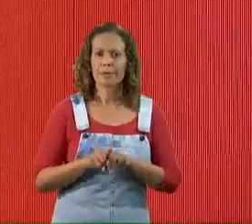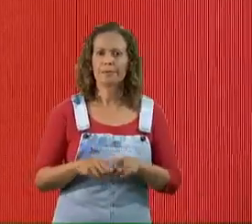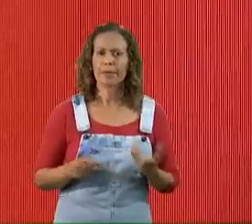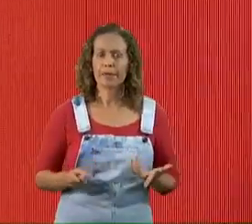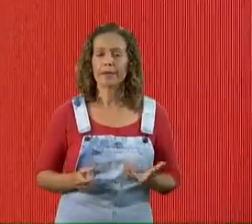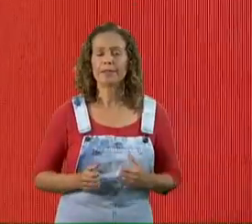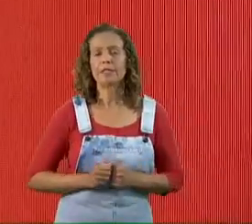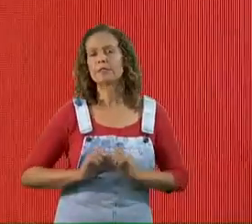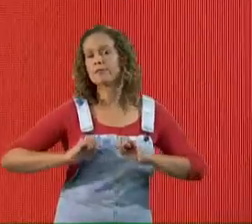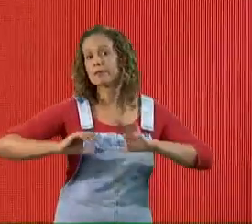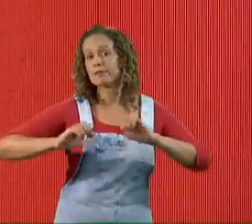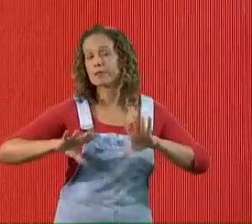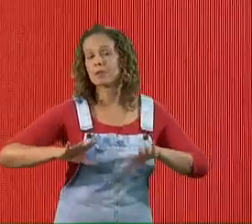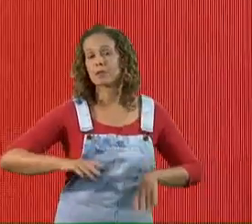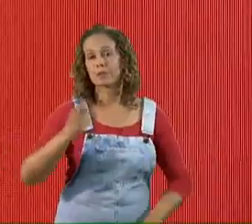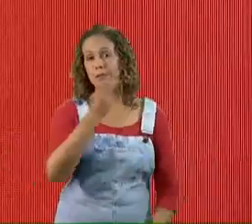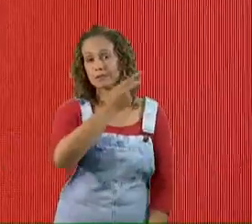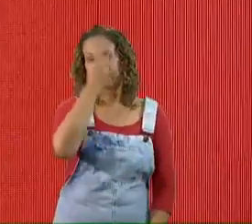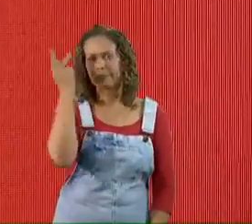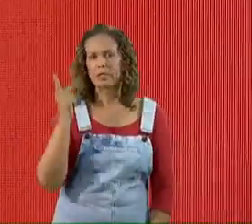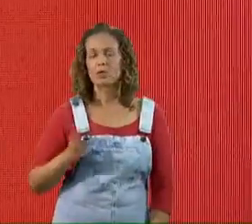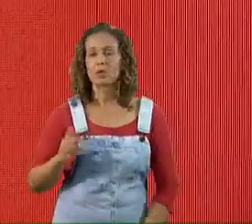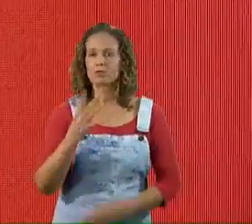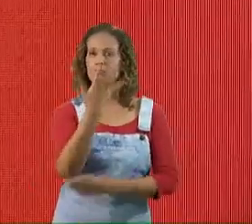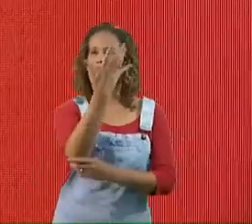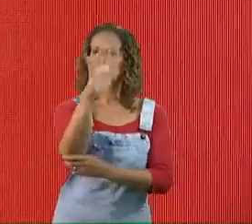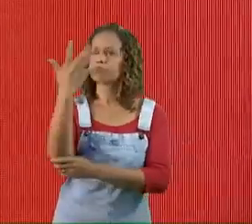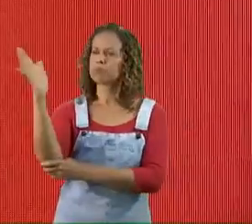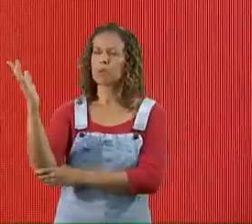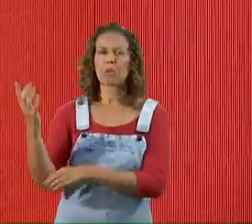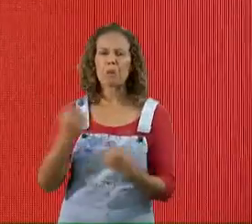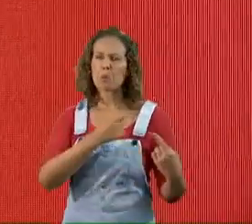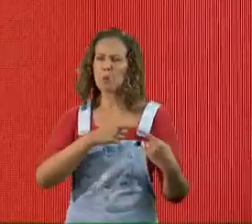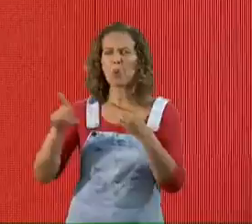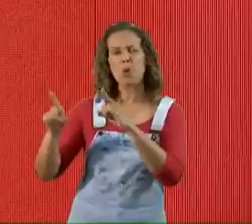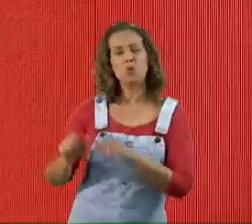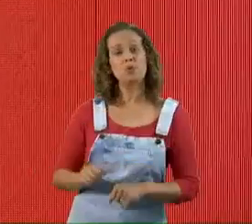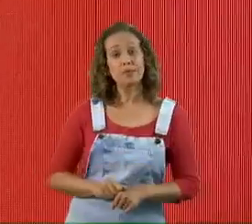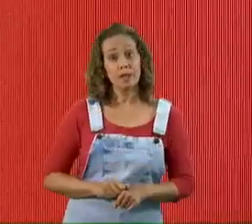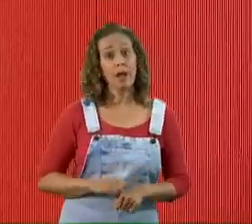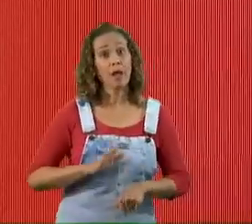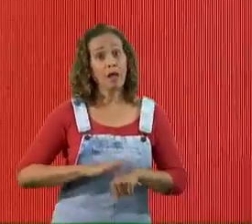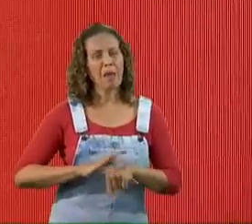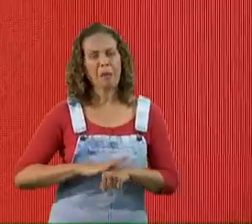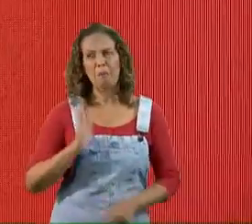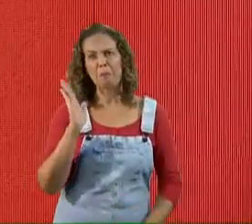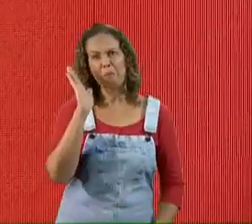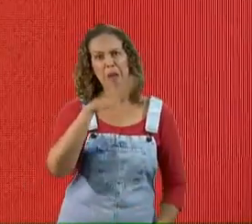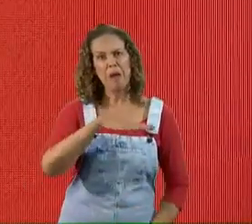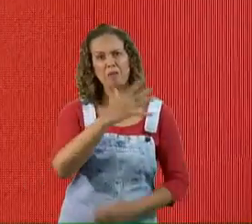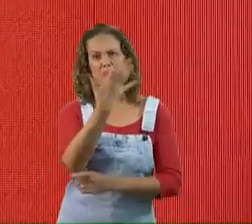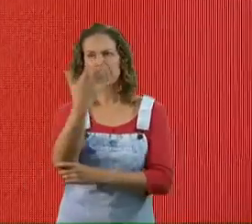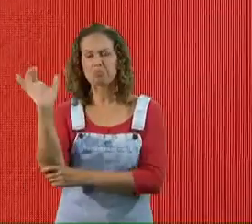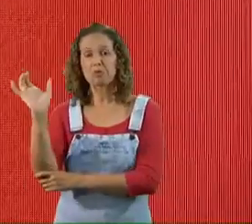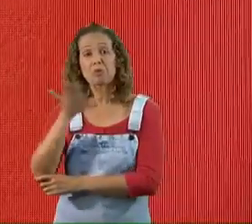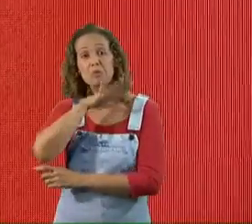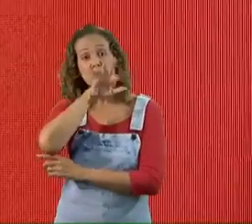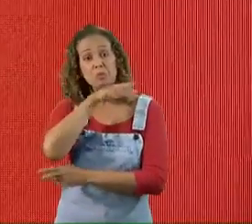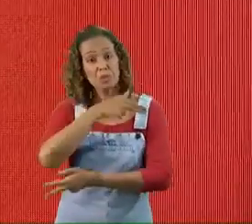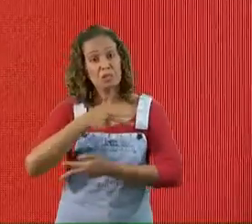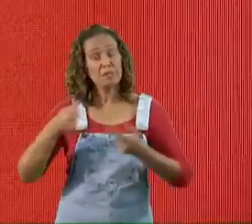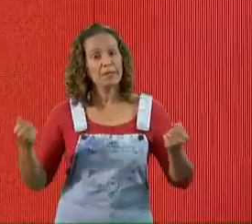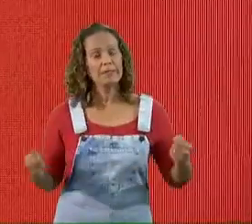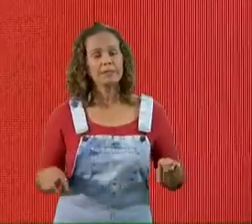criada. Agora, o homem faz mal à natureza, faz mal para os animais. E também, o